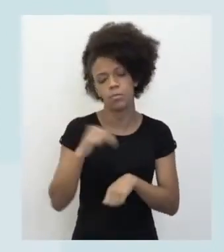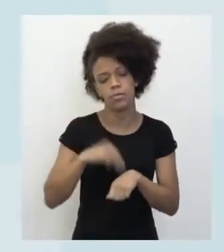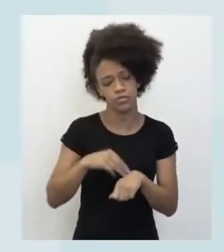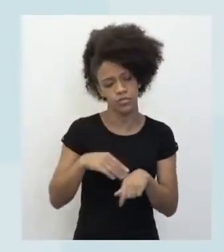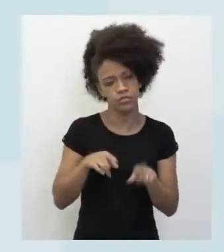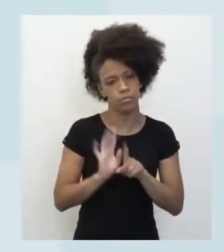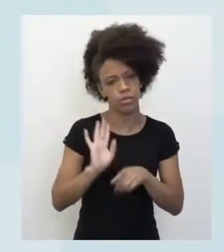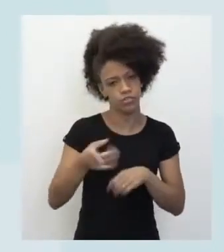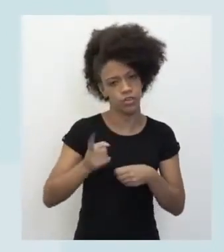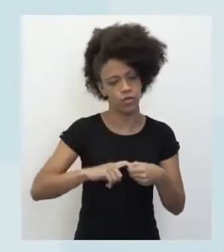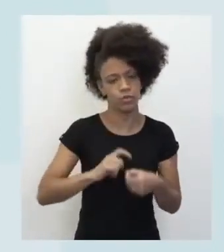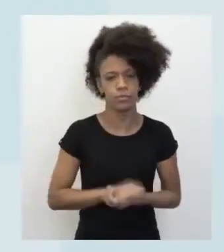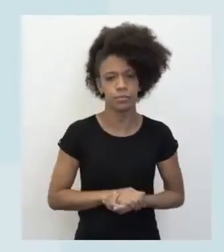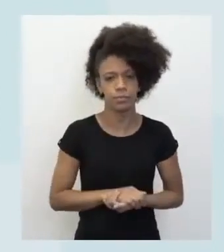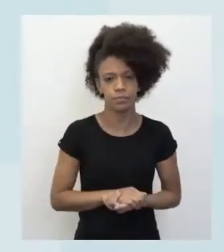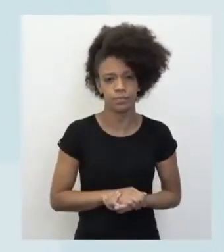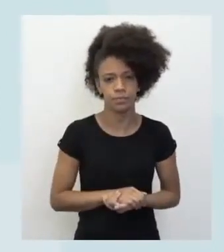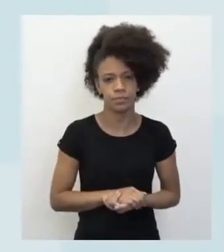também e já voltamos.